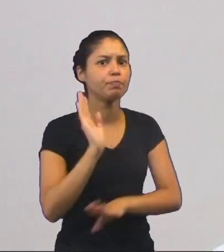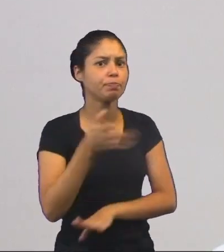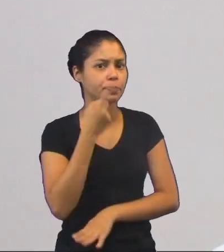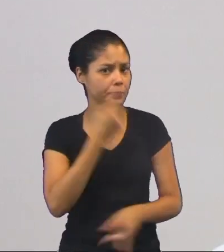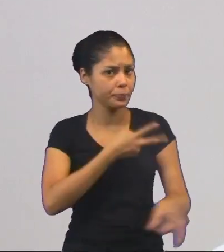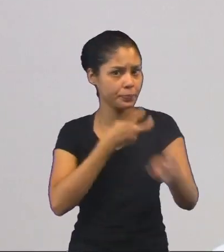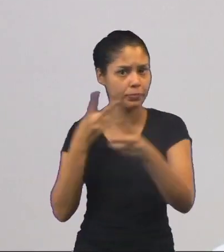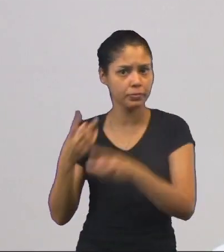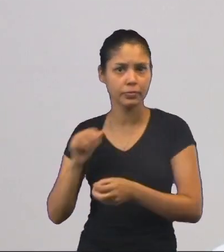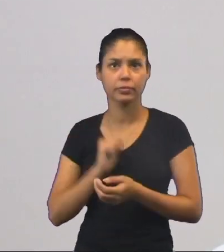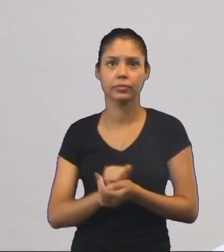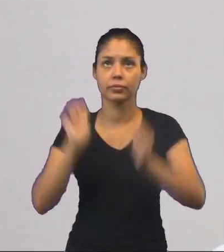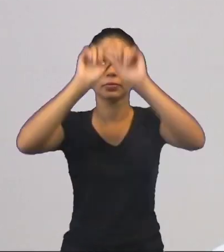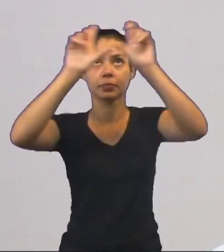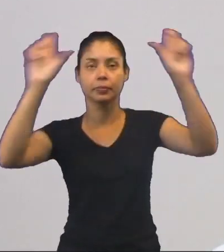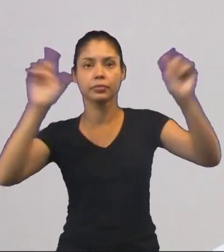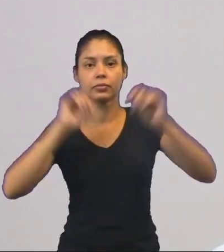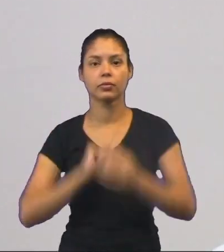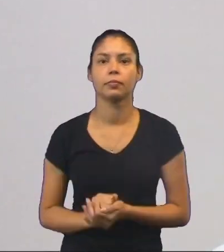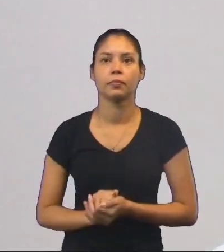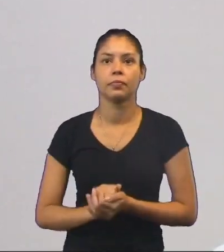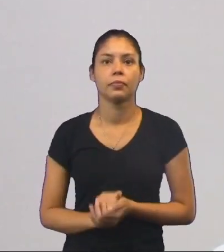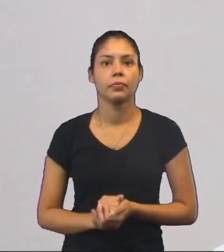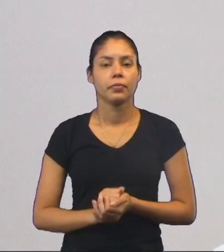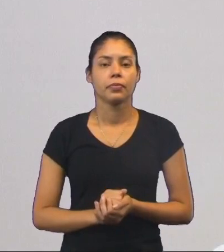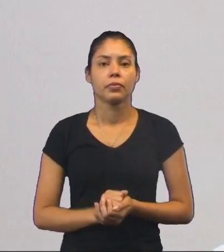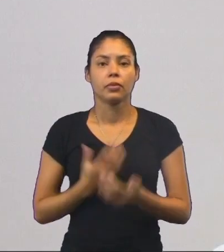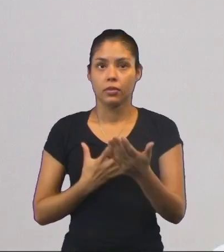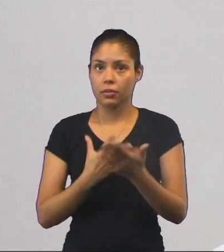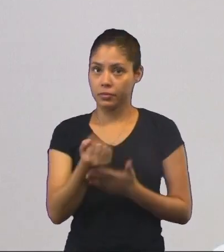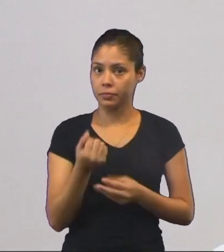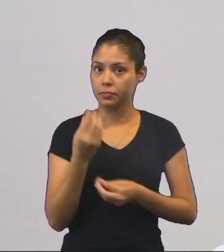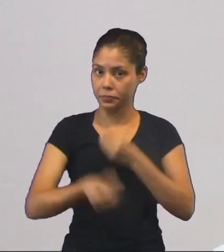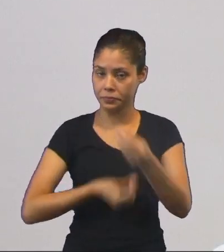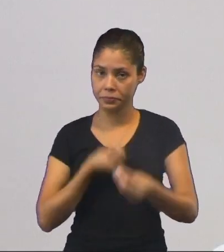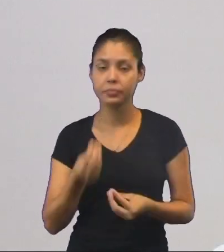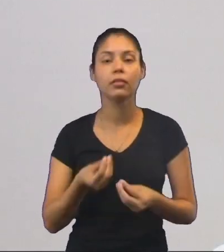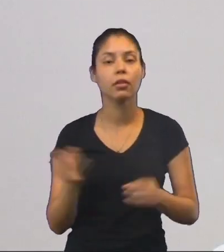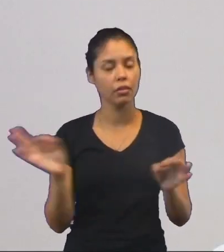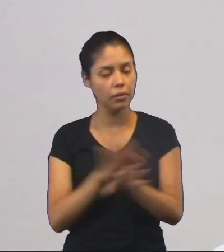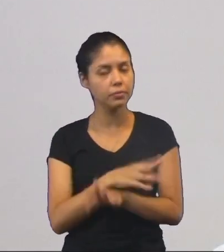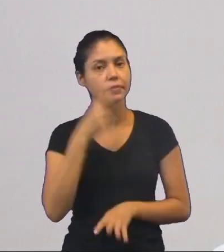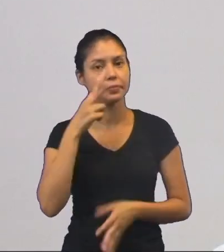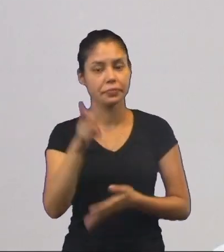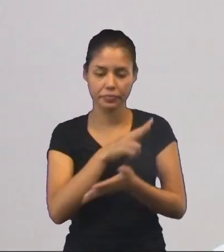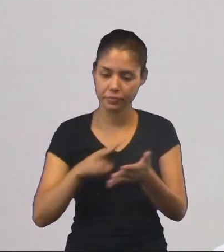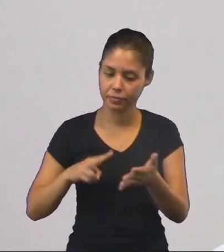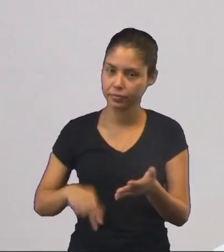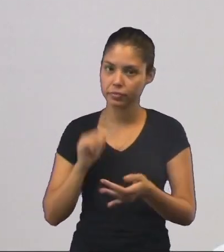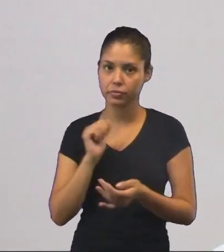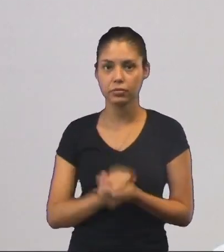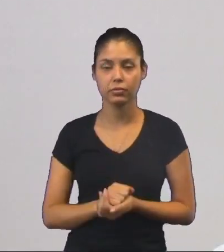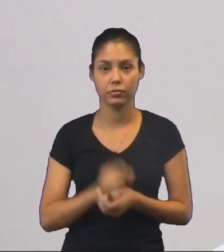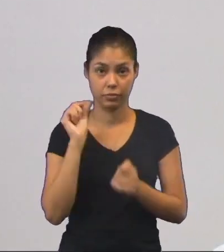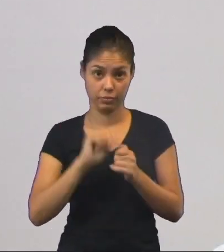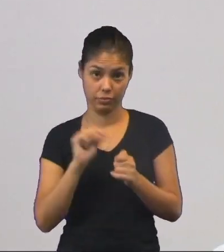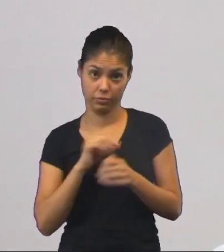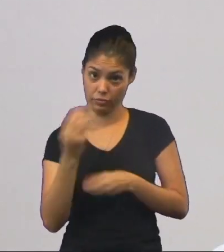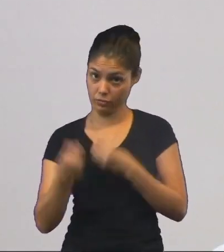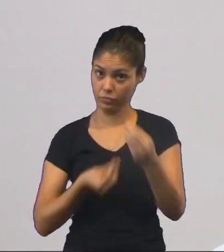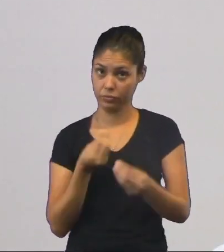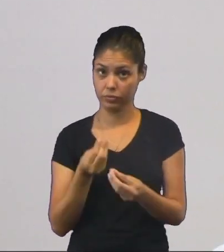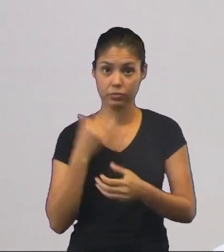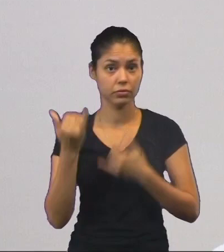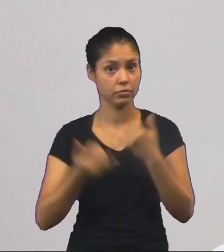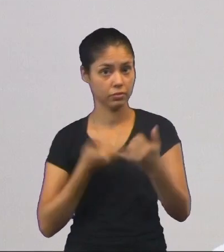se observava o céu. E eles pegavam, né, como nós acabamos de ler, eles faziam como se